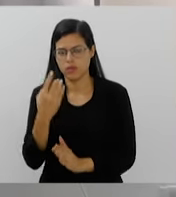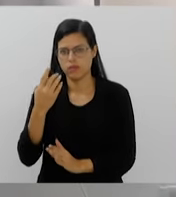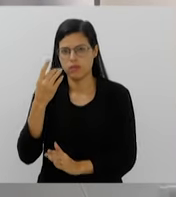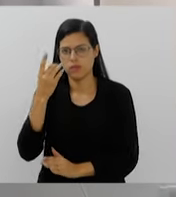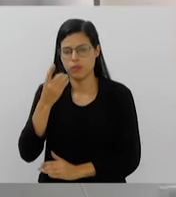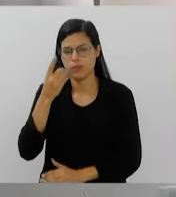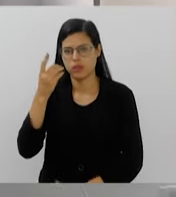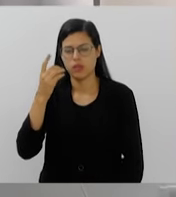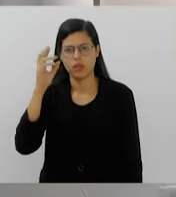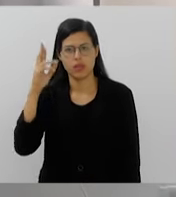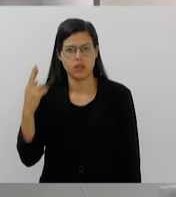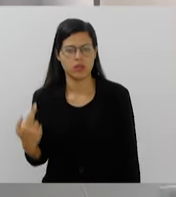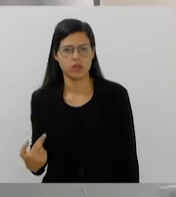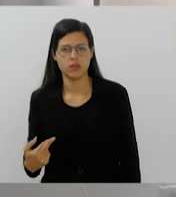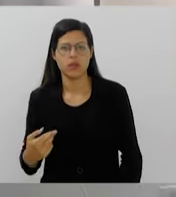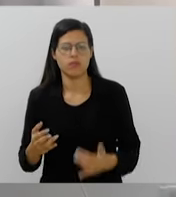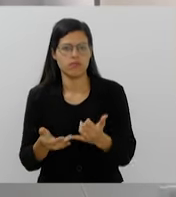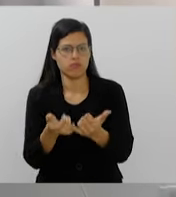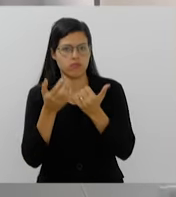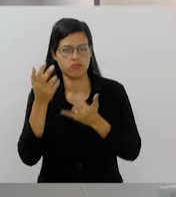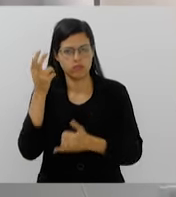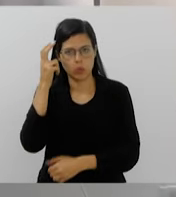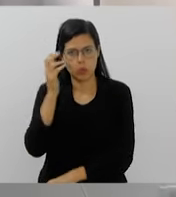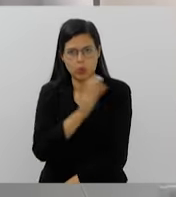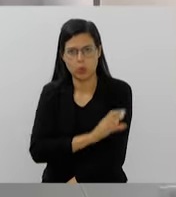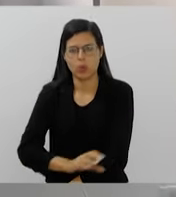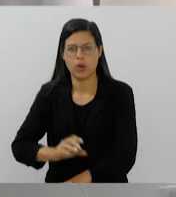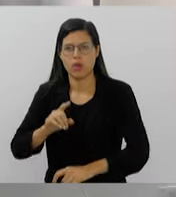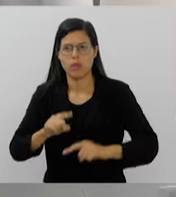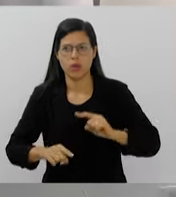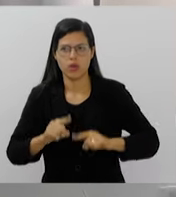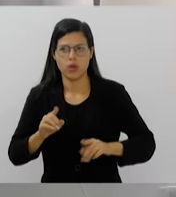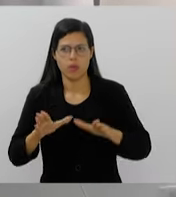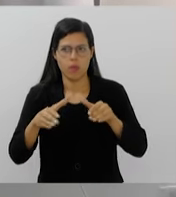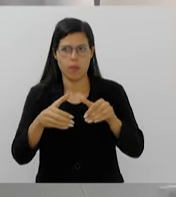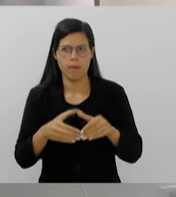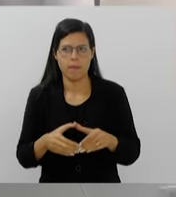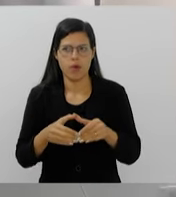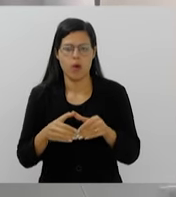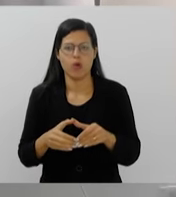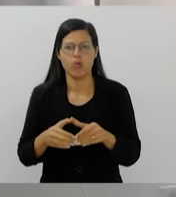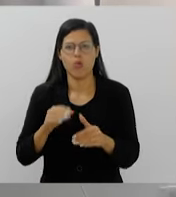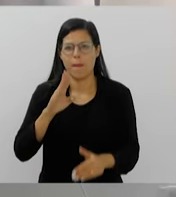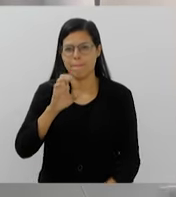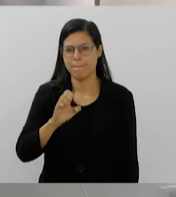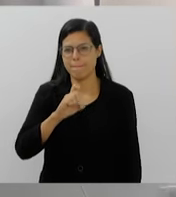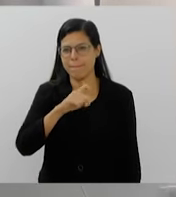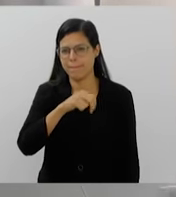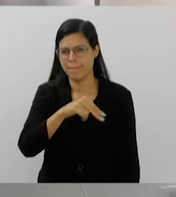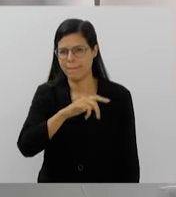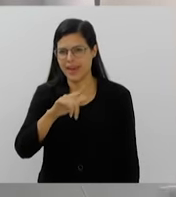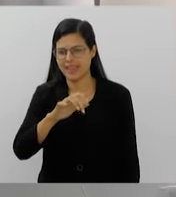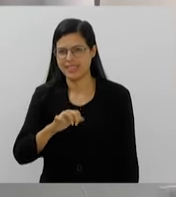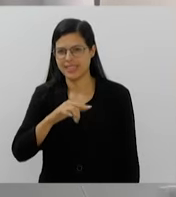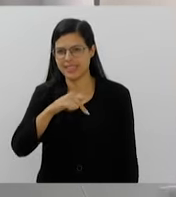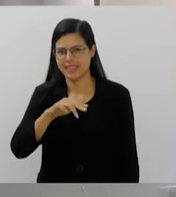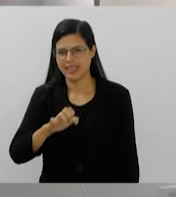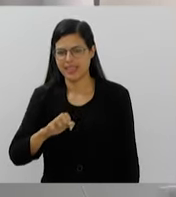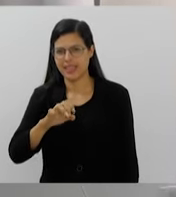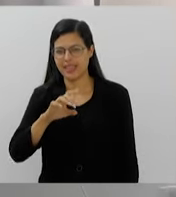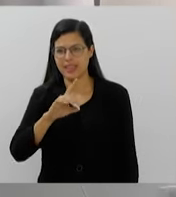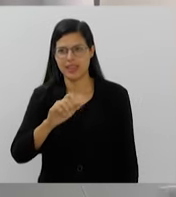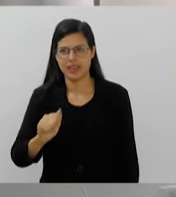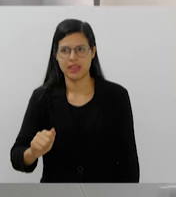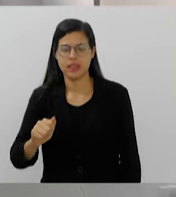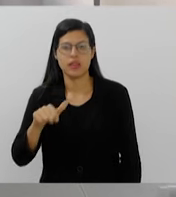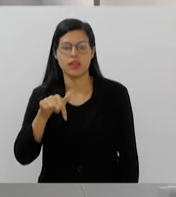declara como patrimônio cultural e material do Estado do Rio de Janeiro o bloco de carnaval Sibenzigdá, em virtude da sua relevante contribuição